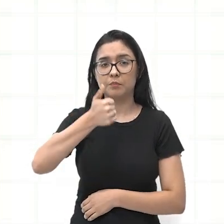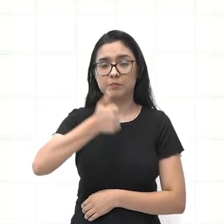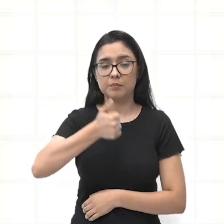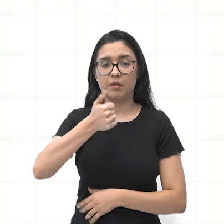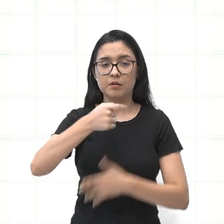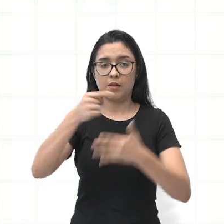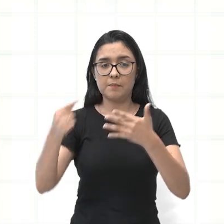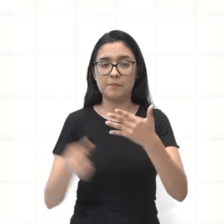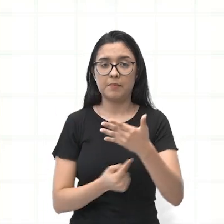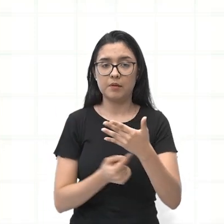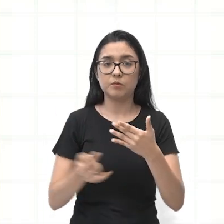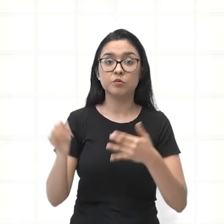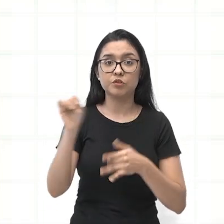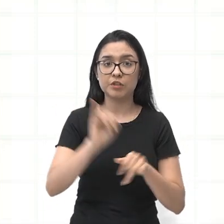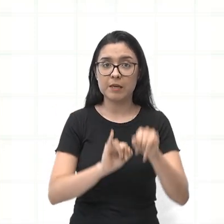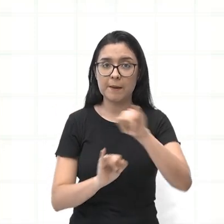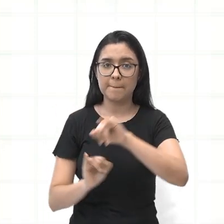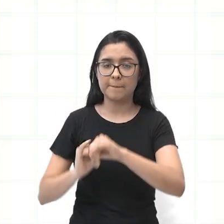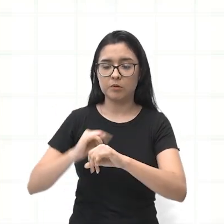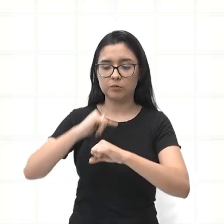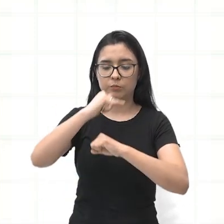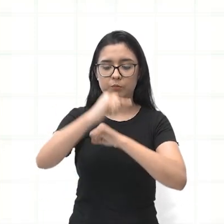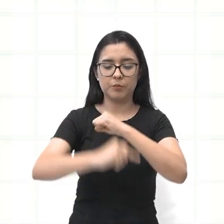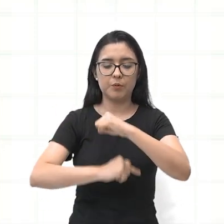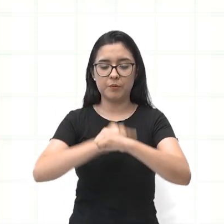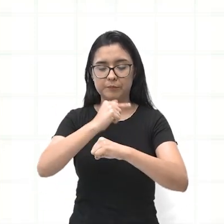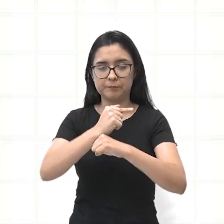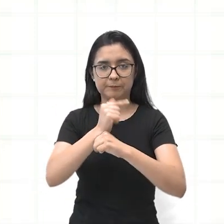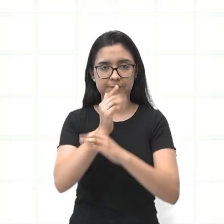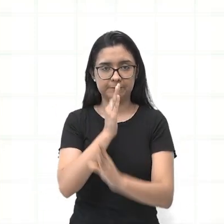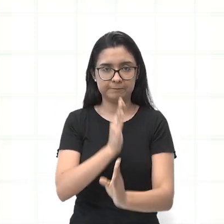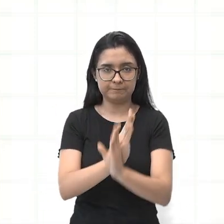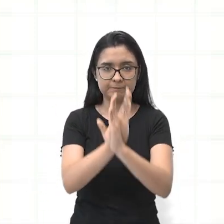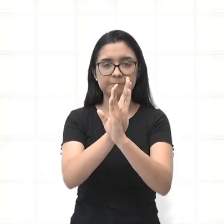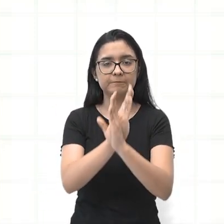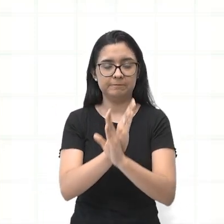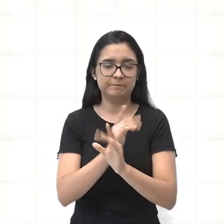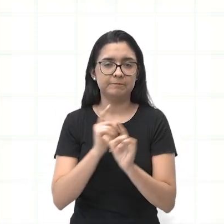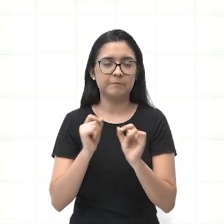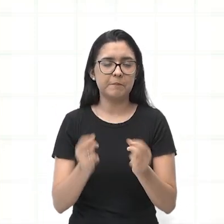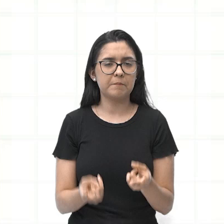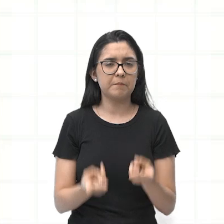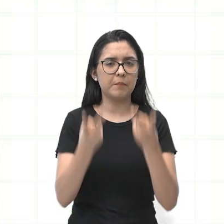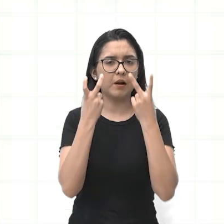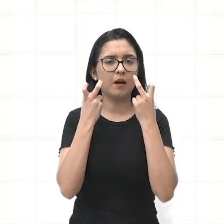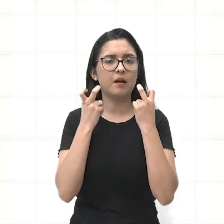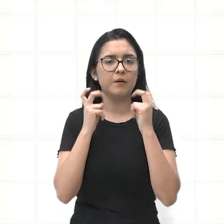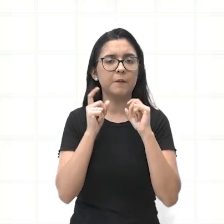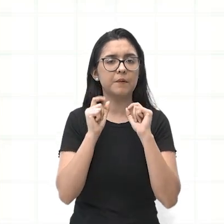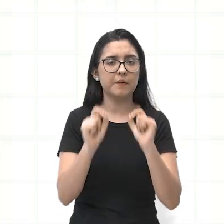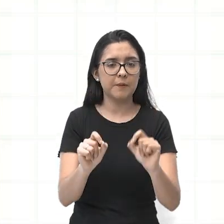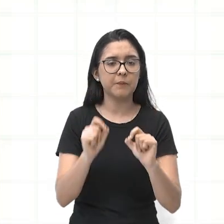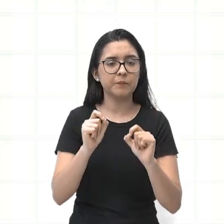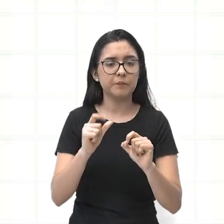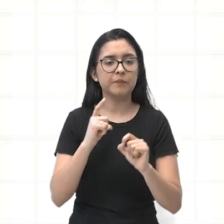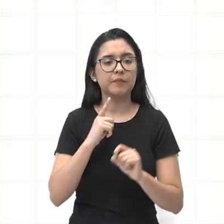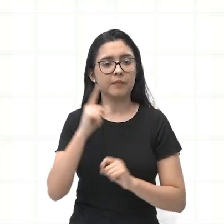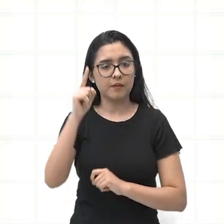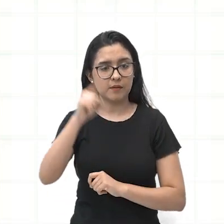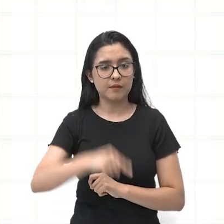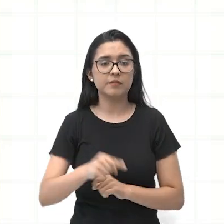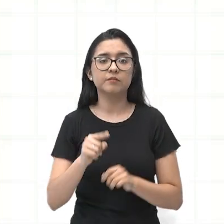elementos químicos. E com essa identificação dos elementos químicos, observou-se que eles